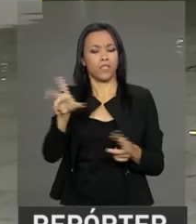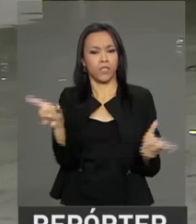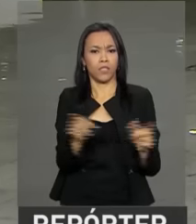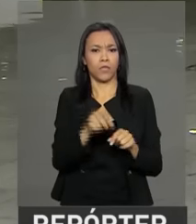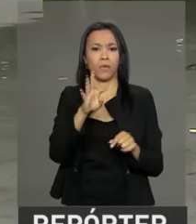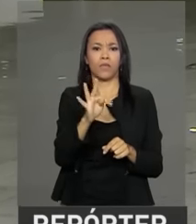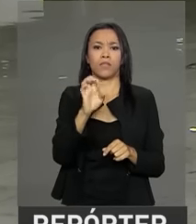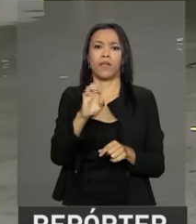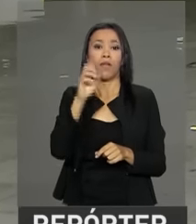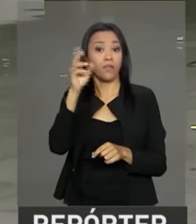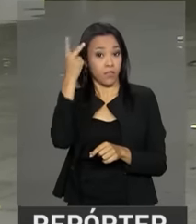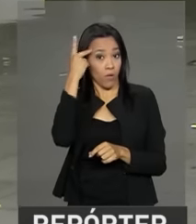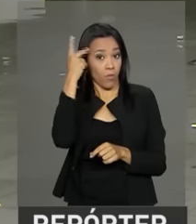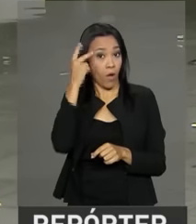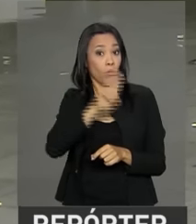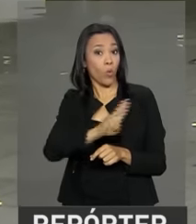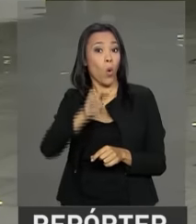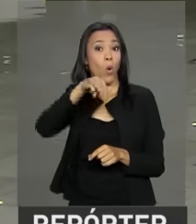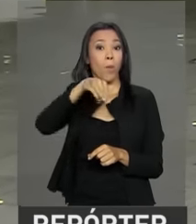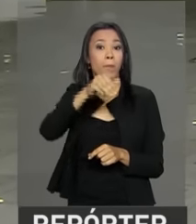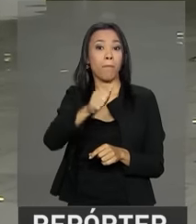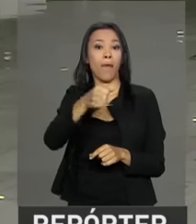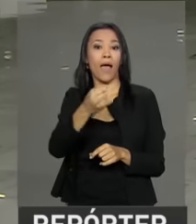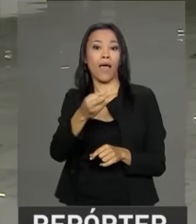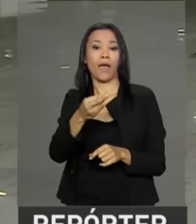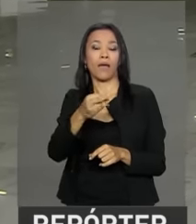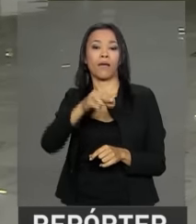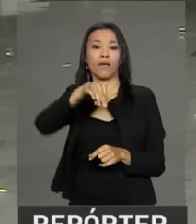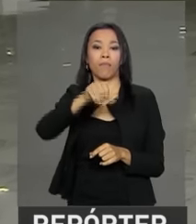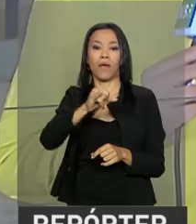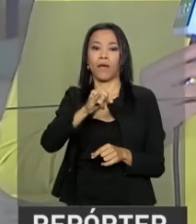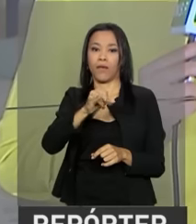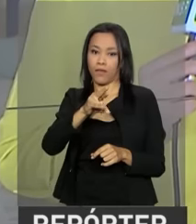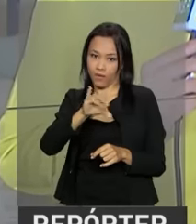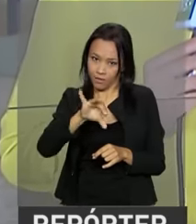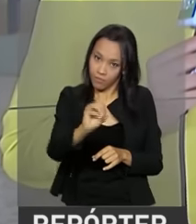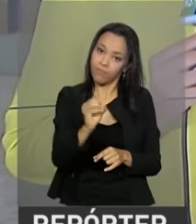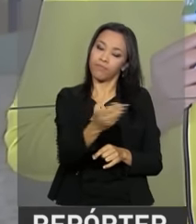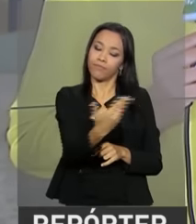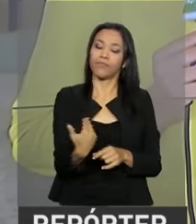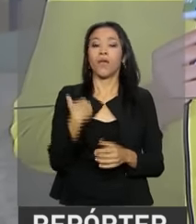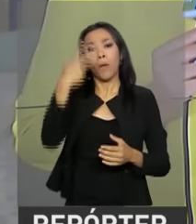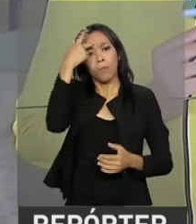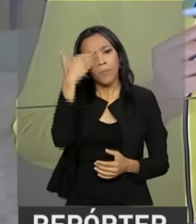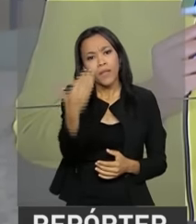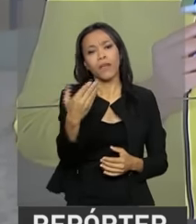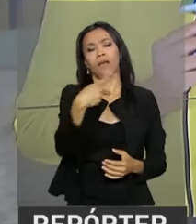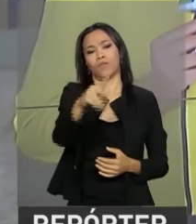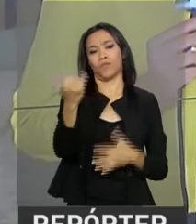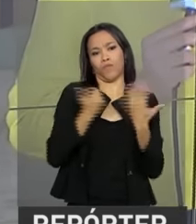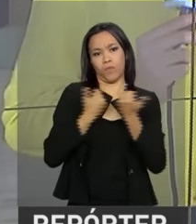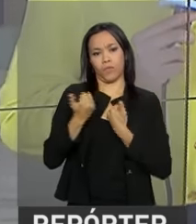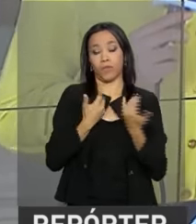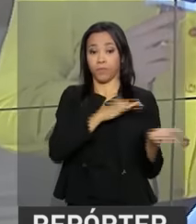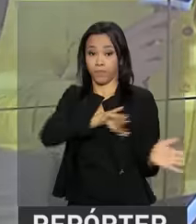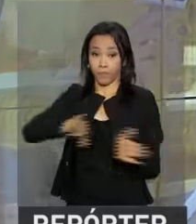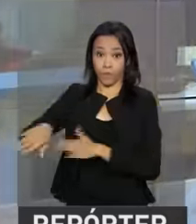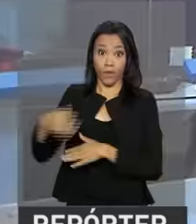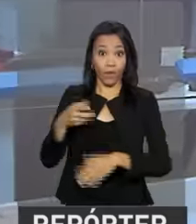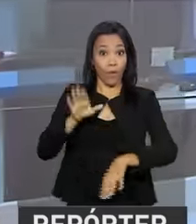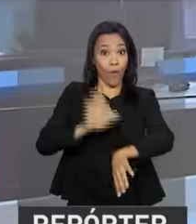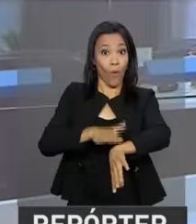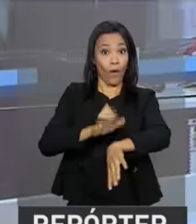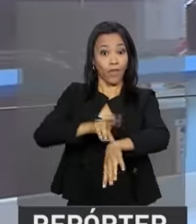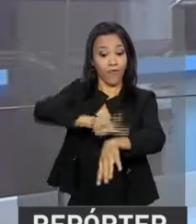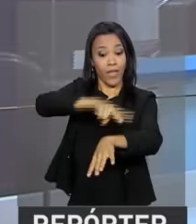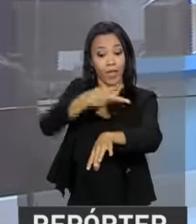Mário Ferraz Mário deviene Ferraz é com você Leandro obrigado Taísa pelas suas informações e olha o horário de verão